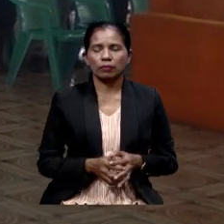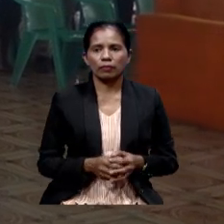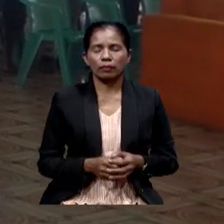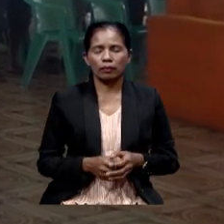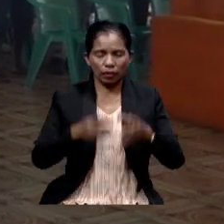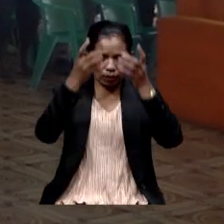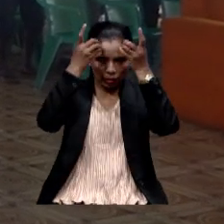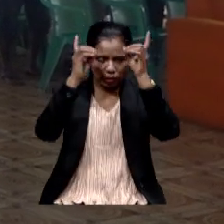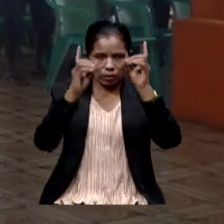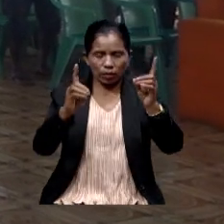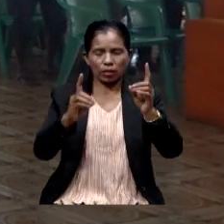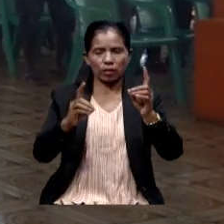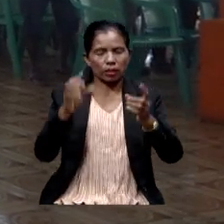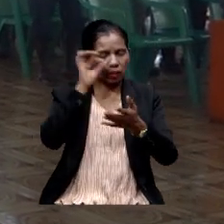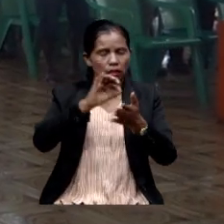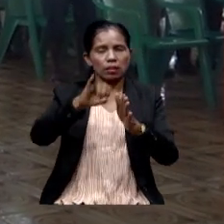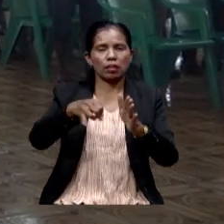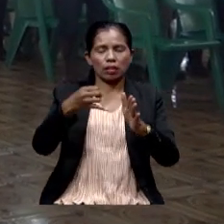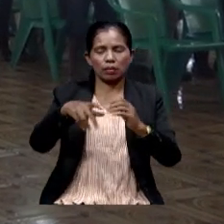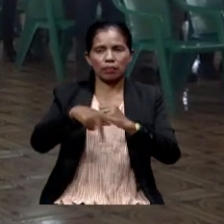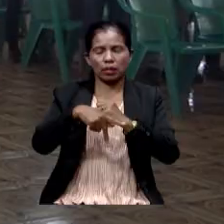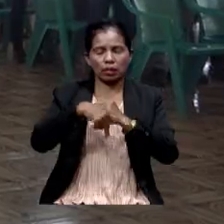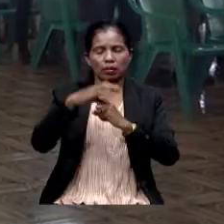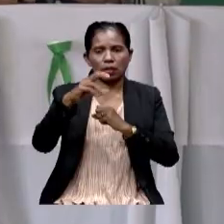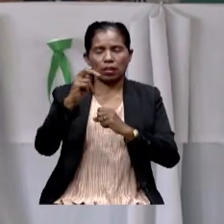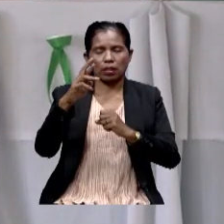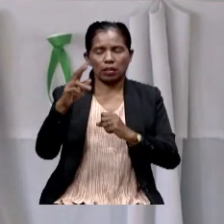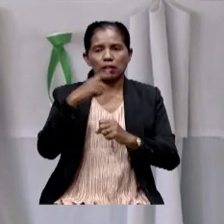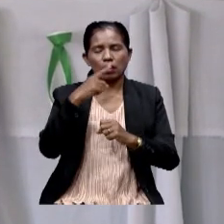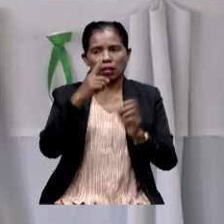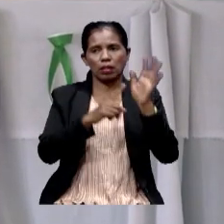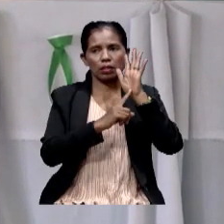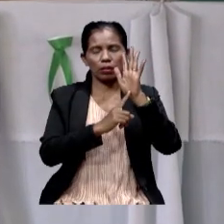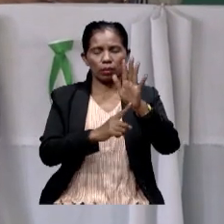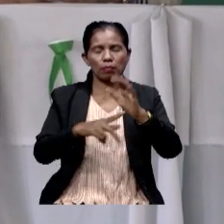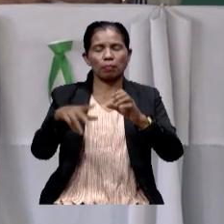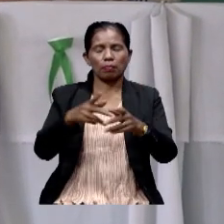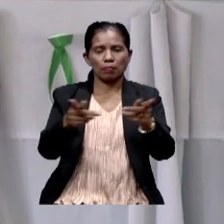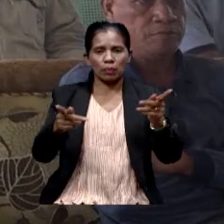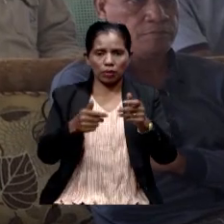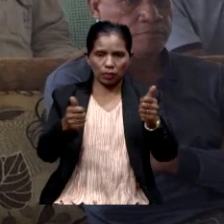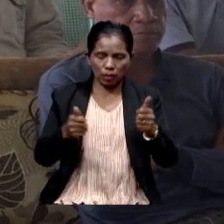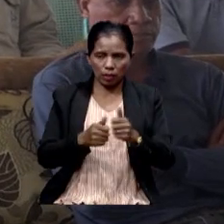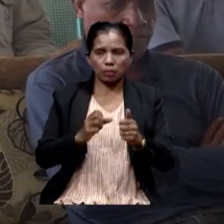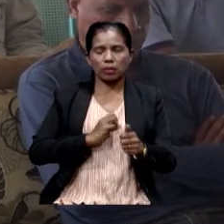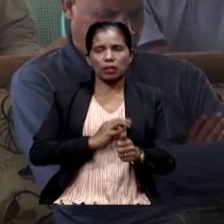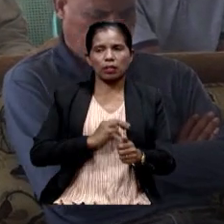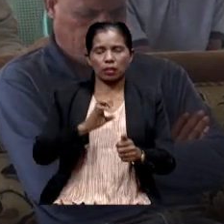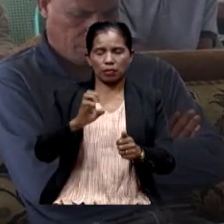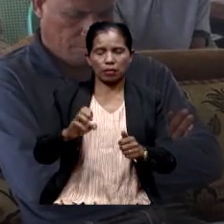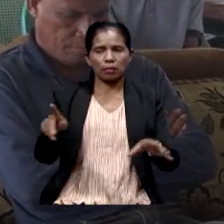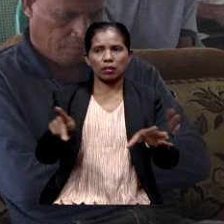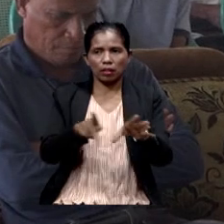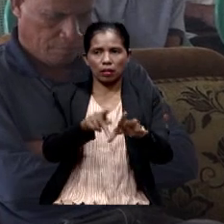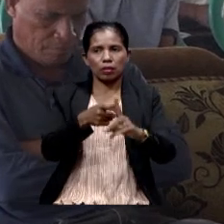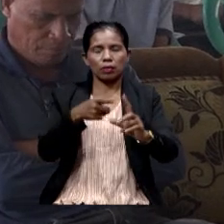Decisão né, secretário-geral Partido CNRT, atoba militante no simpatizante CNRT e posto administrativo Salme Vila. Banhira participa consolidação